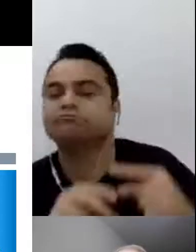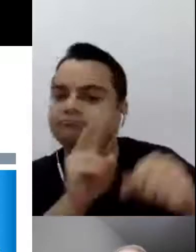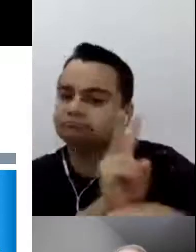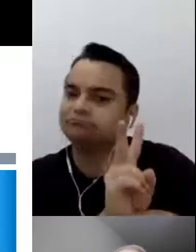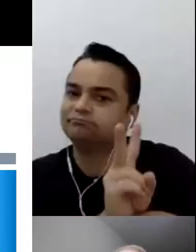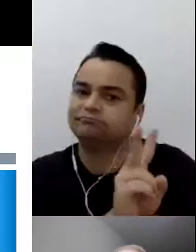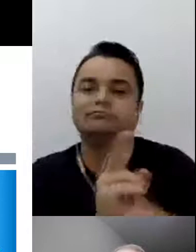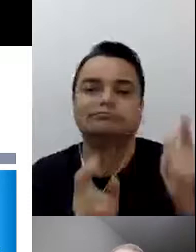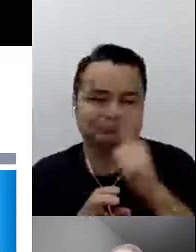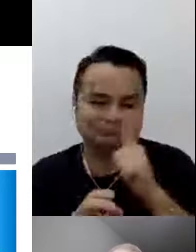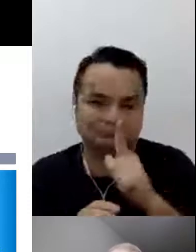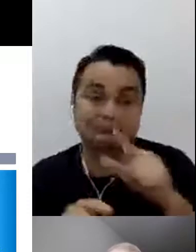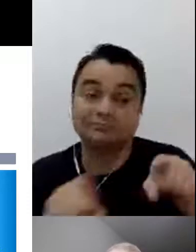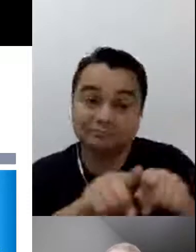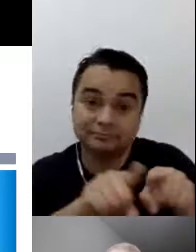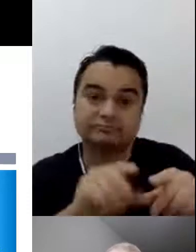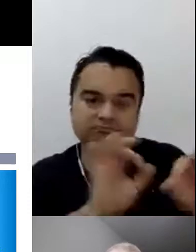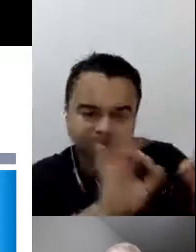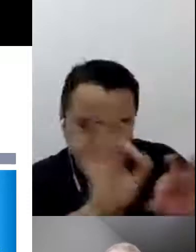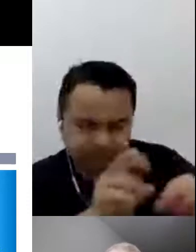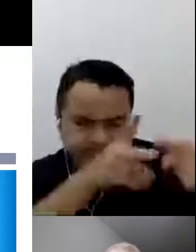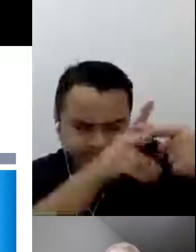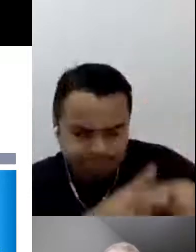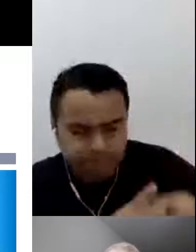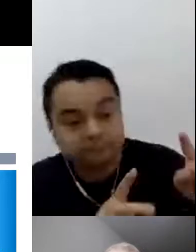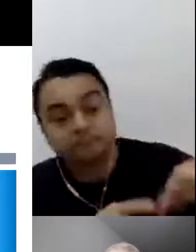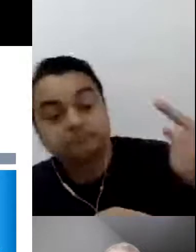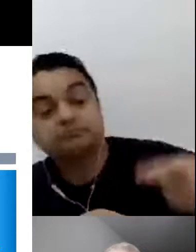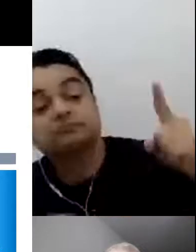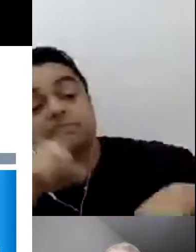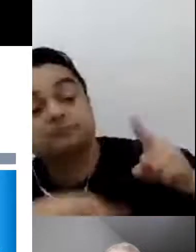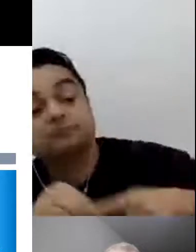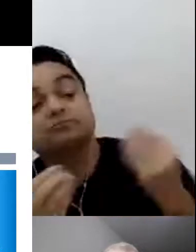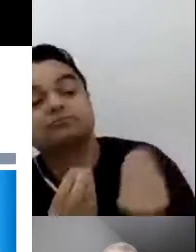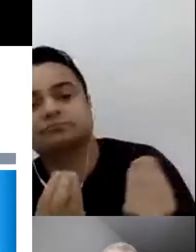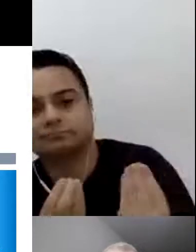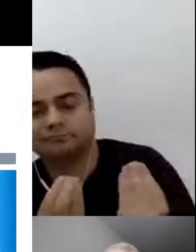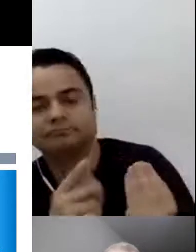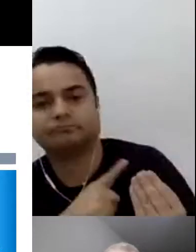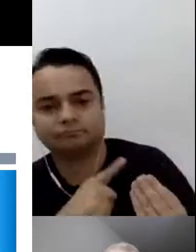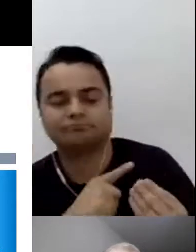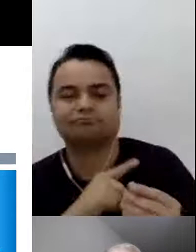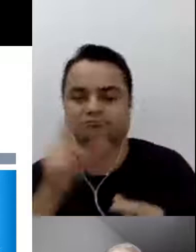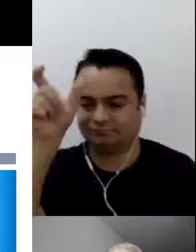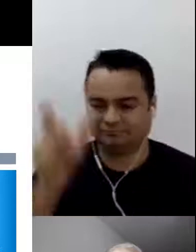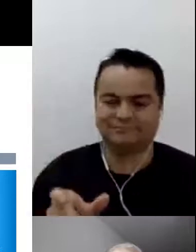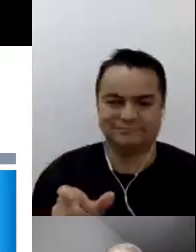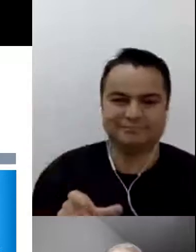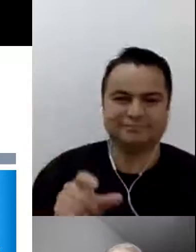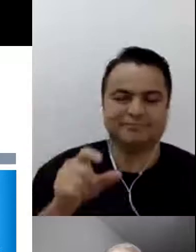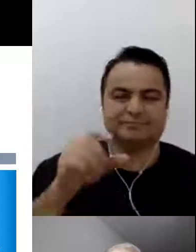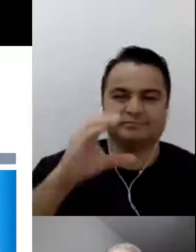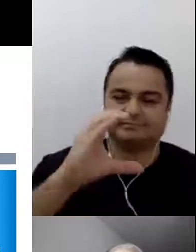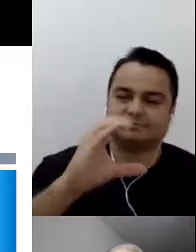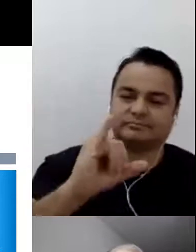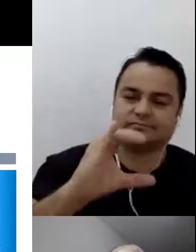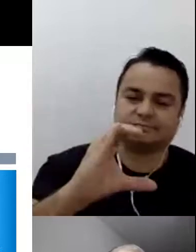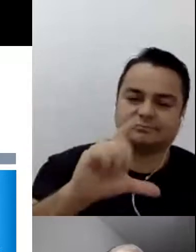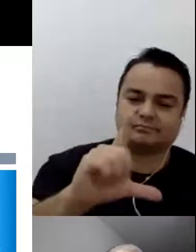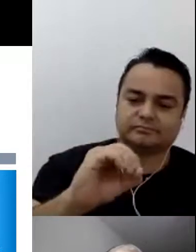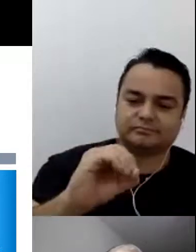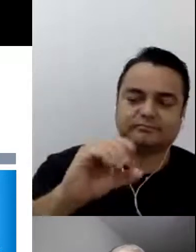como esse produto ficou após a intervenção e a manutenção. Então, esse é um modelo que a gente tem, que é o ciclo de vida do dado, desde a